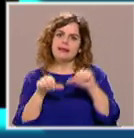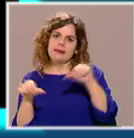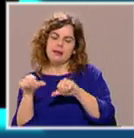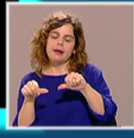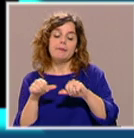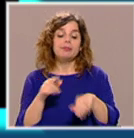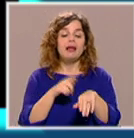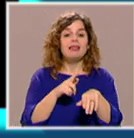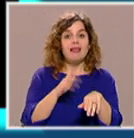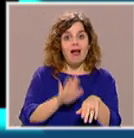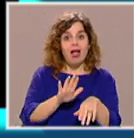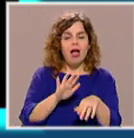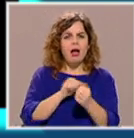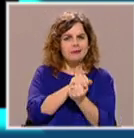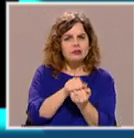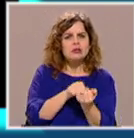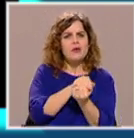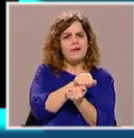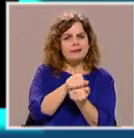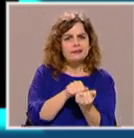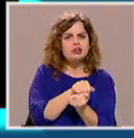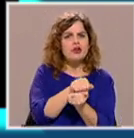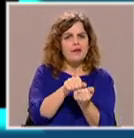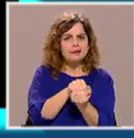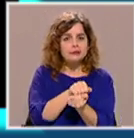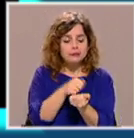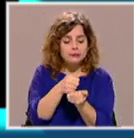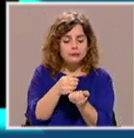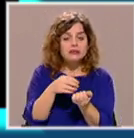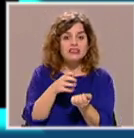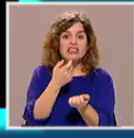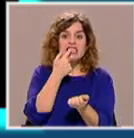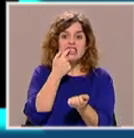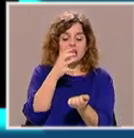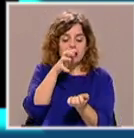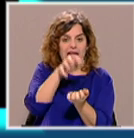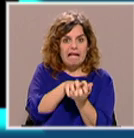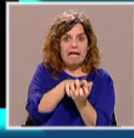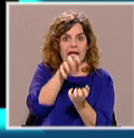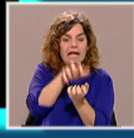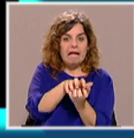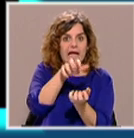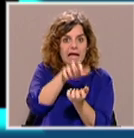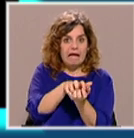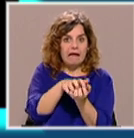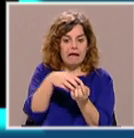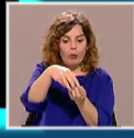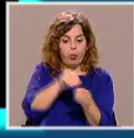Durante a mastigação, os alimentos são divididos em pequenos pedaços com o auxílio dos dentes para que possam ser